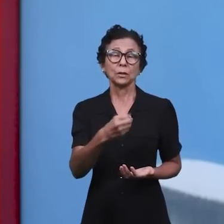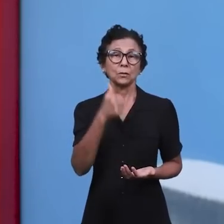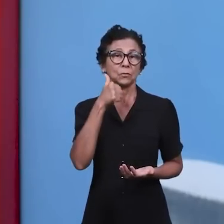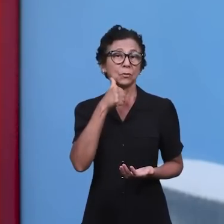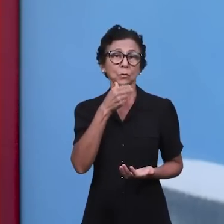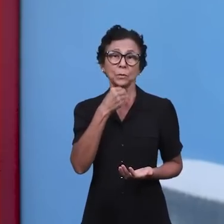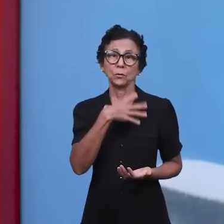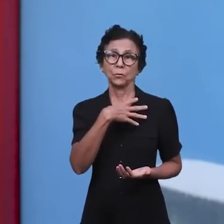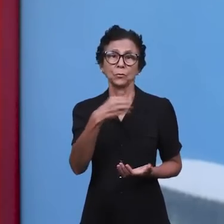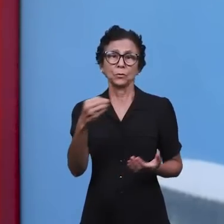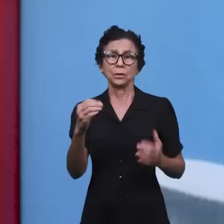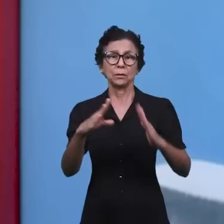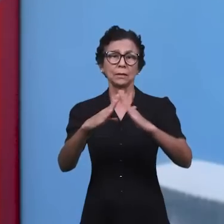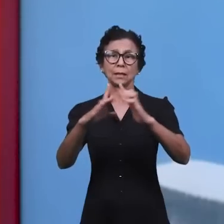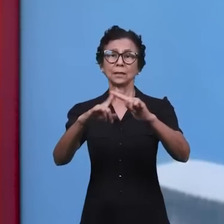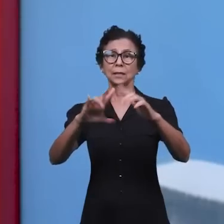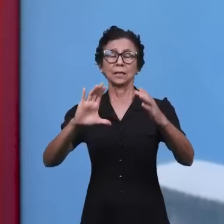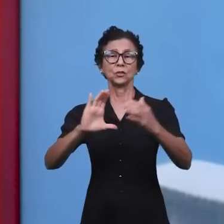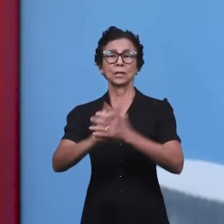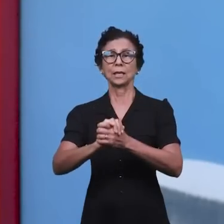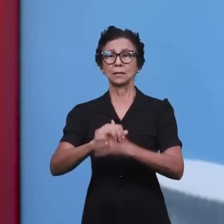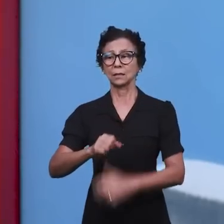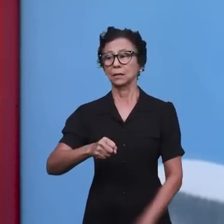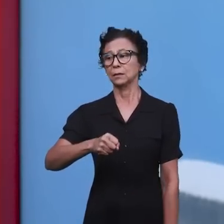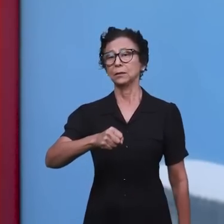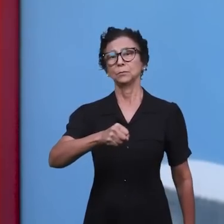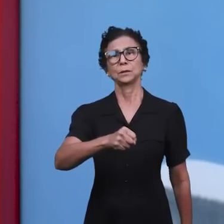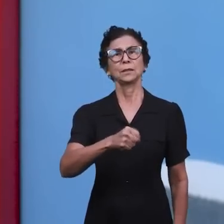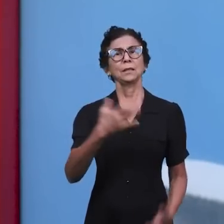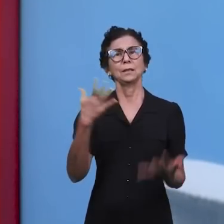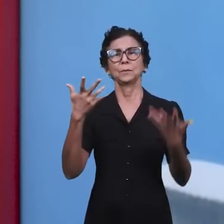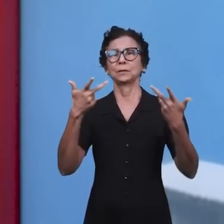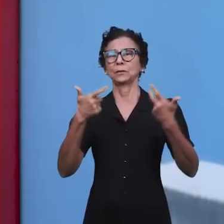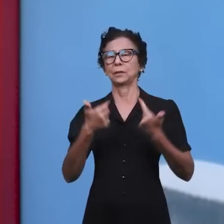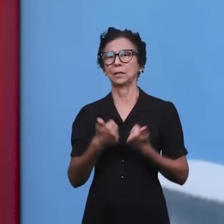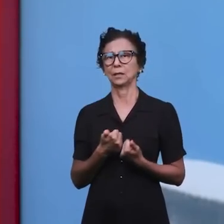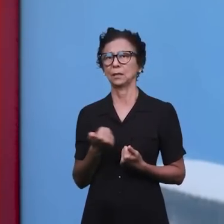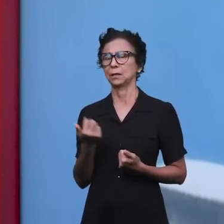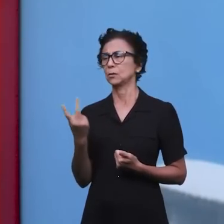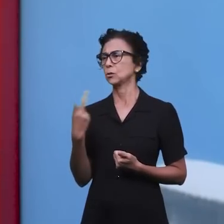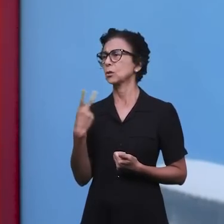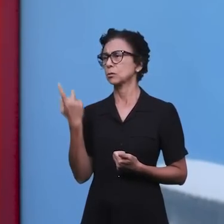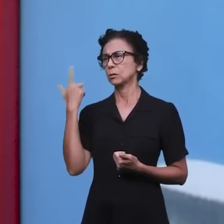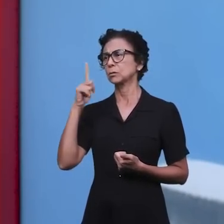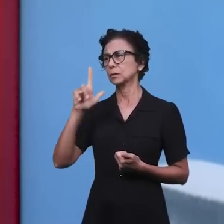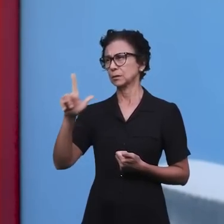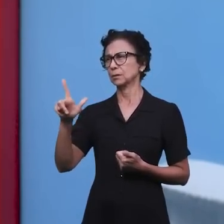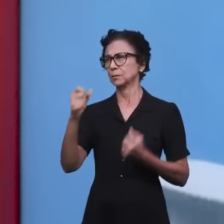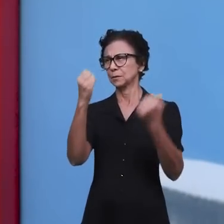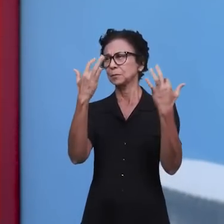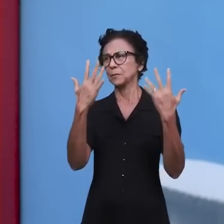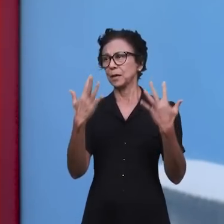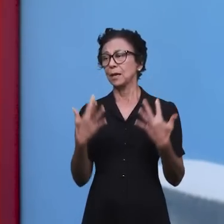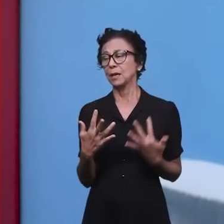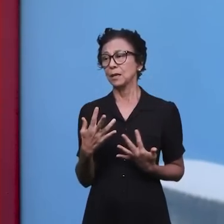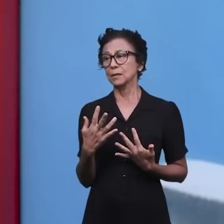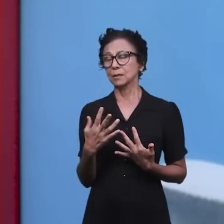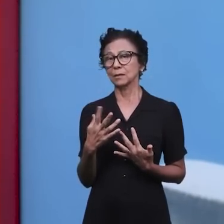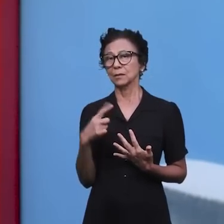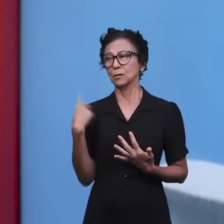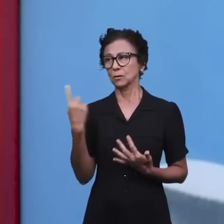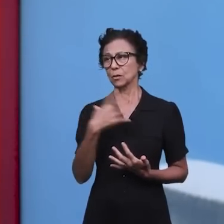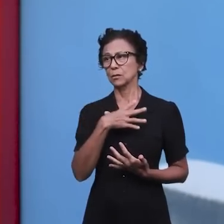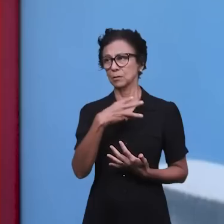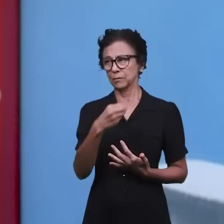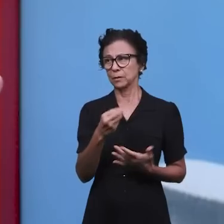isso é maravilhoso, é tudo que nós queremos, que nós conseguimos, né? Você e eu, nós recebemos essa bênção dos nossos filhos